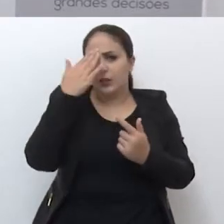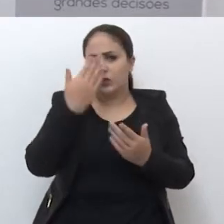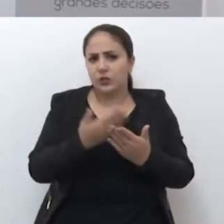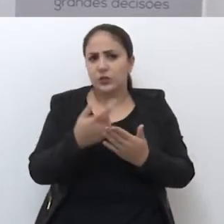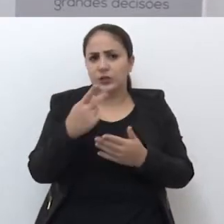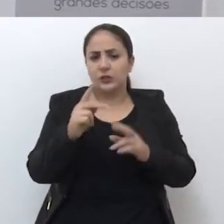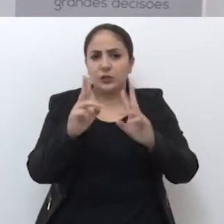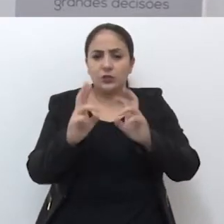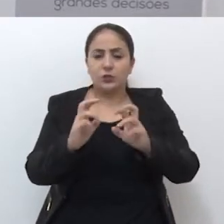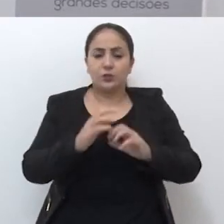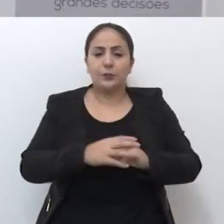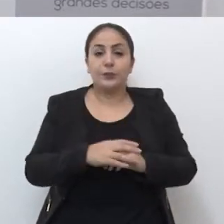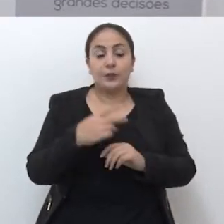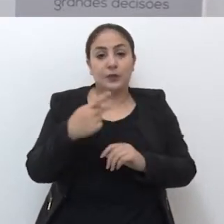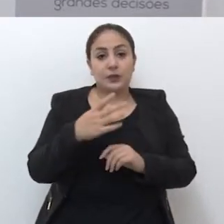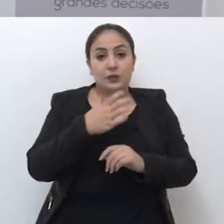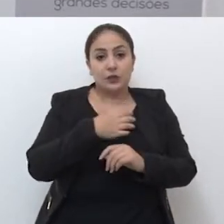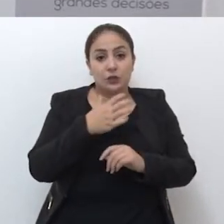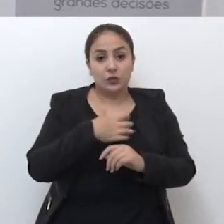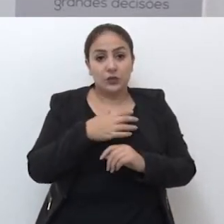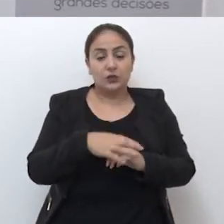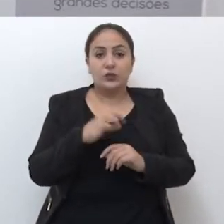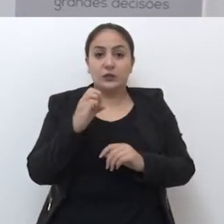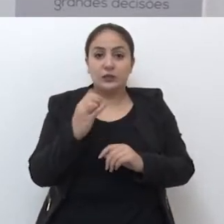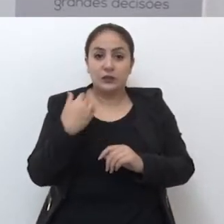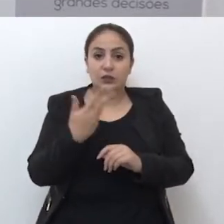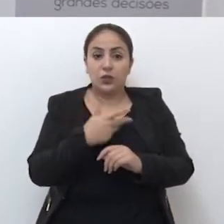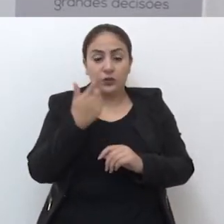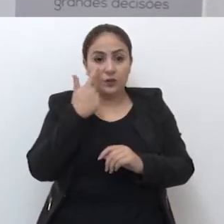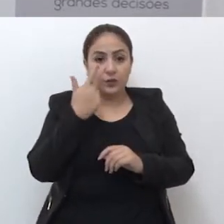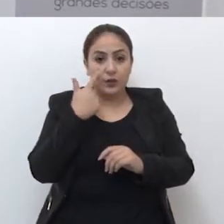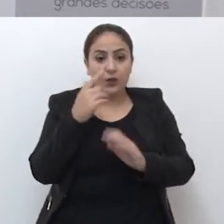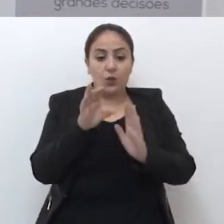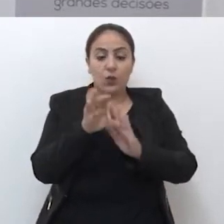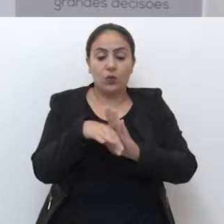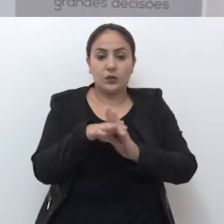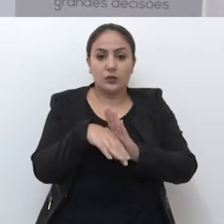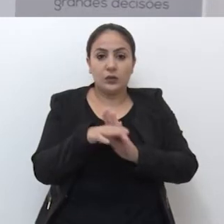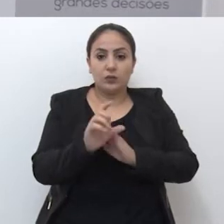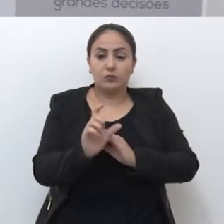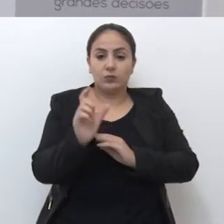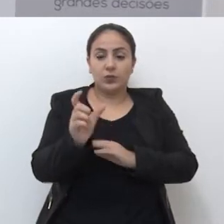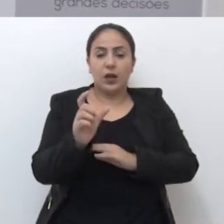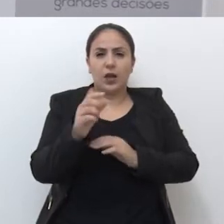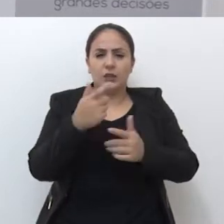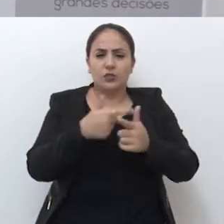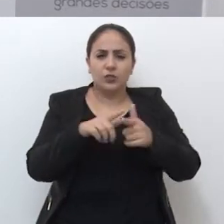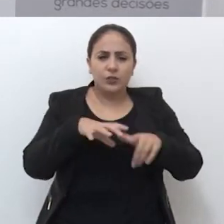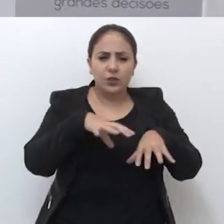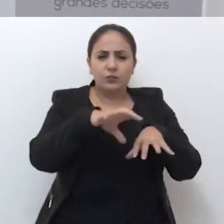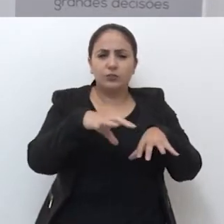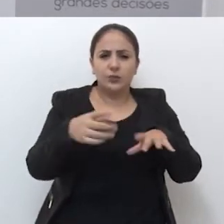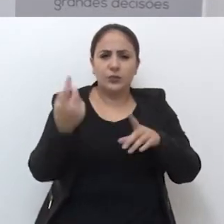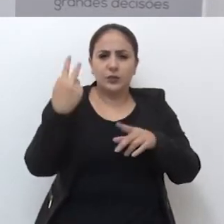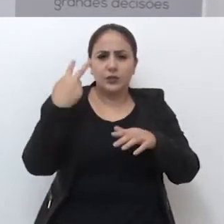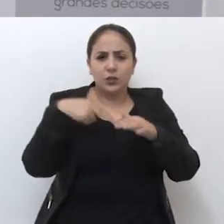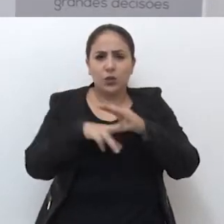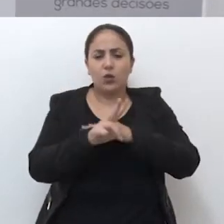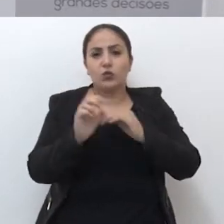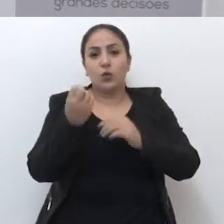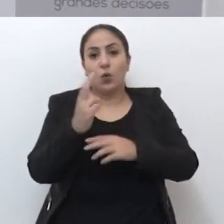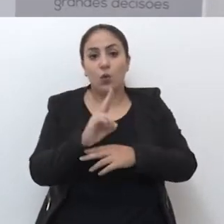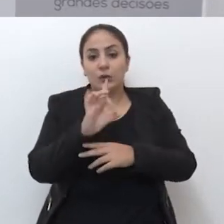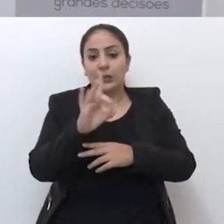que acredita nisso. Dessa forma, se nós pudéssemos determinar em um conceito as divisões ideológicas